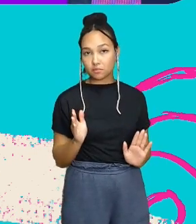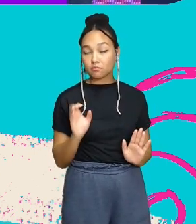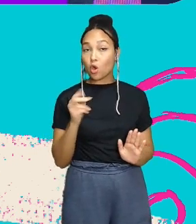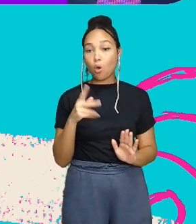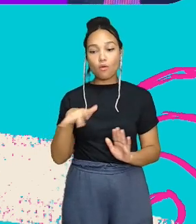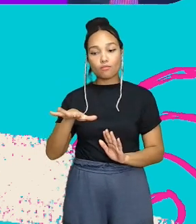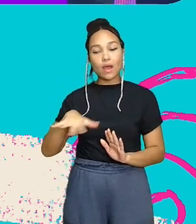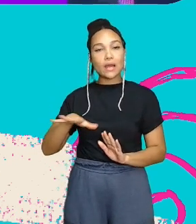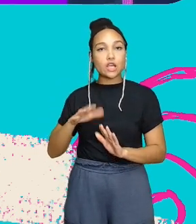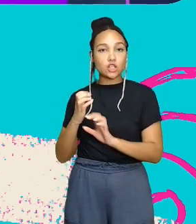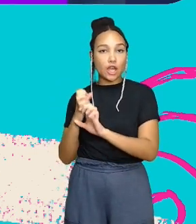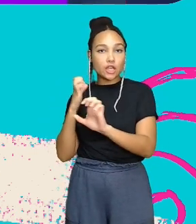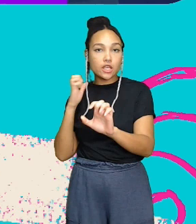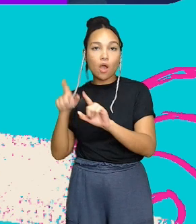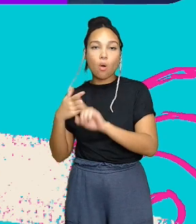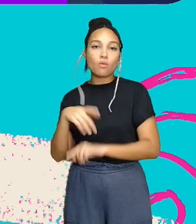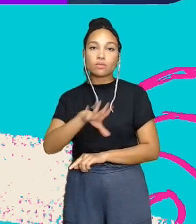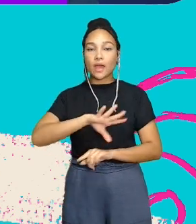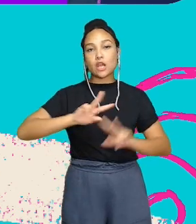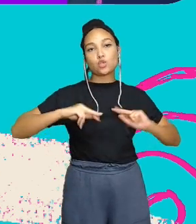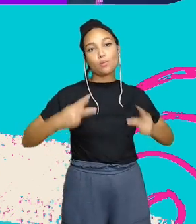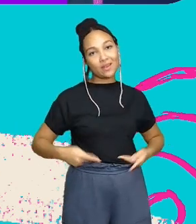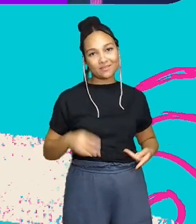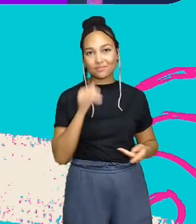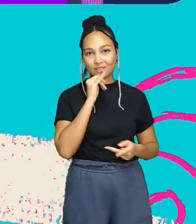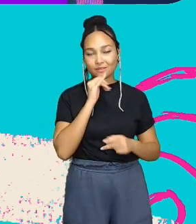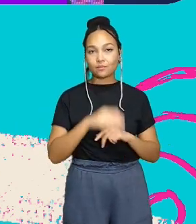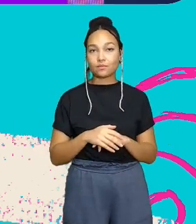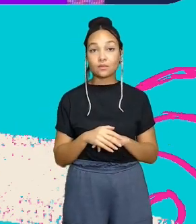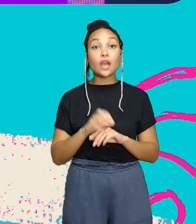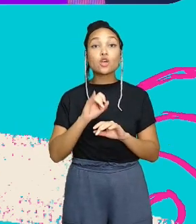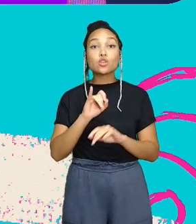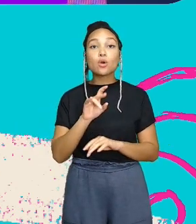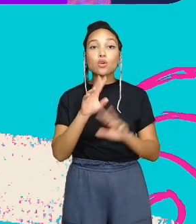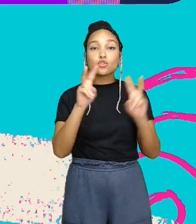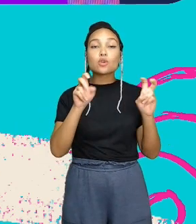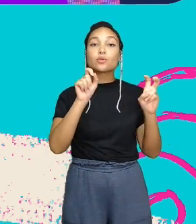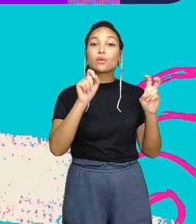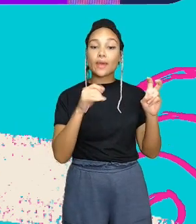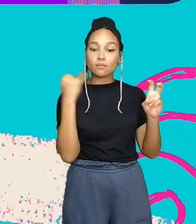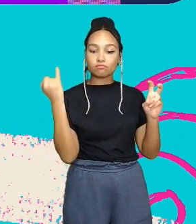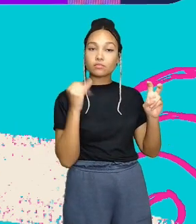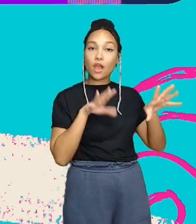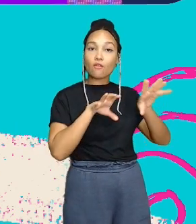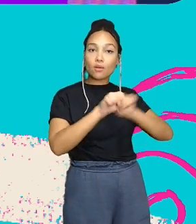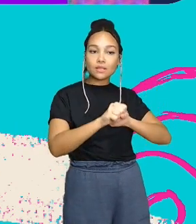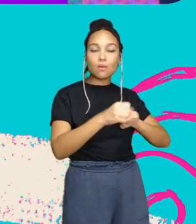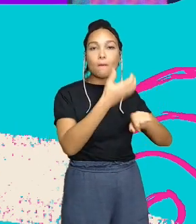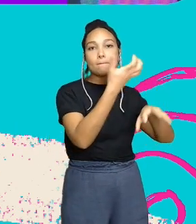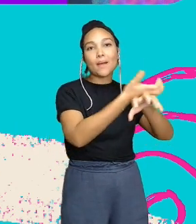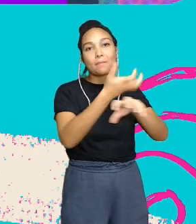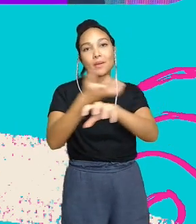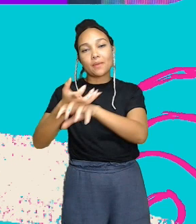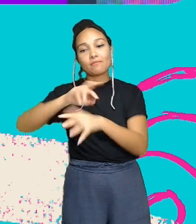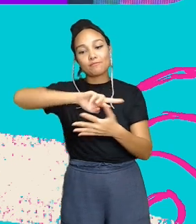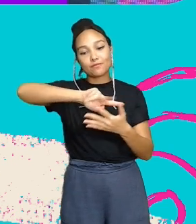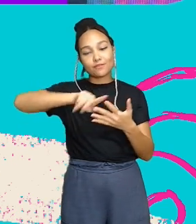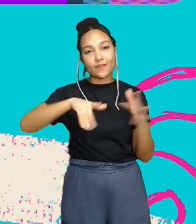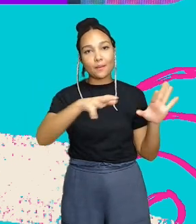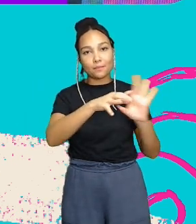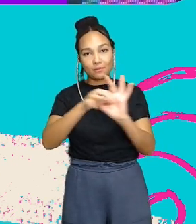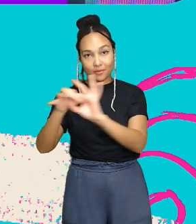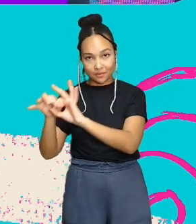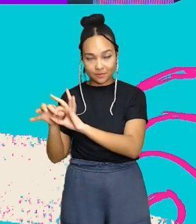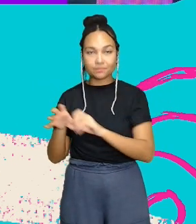ou que vai para a área de humanas. Aqui a gente está falando da importância da formação multidisciplinar. E aqui também